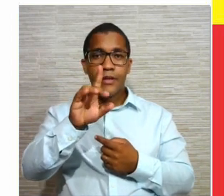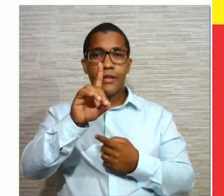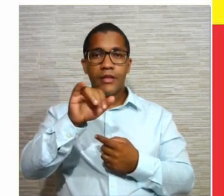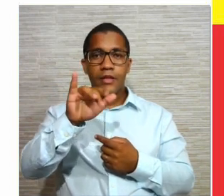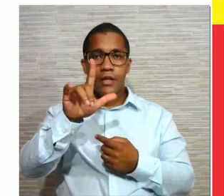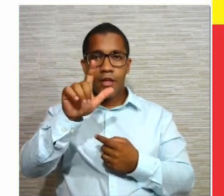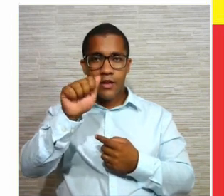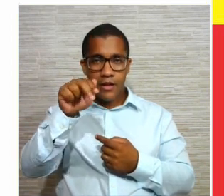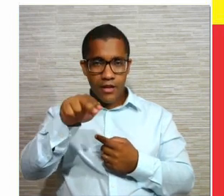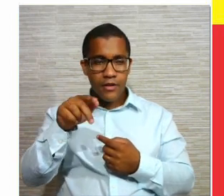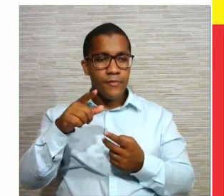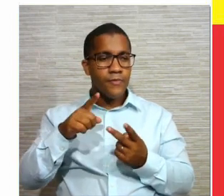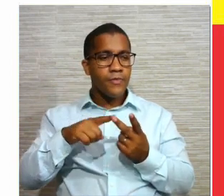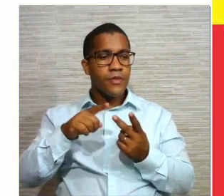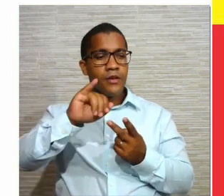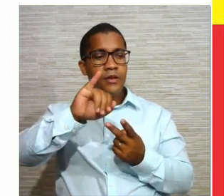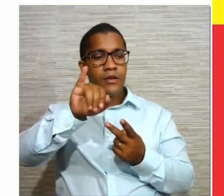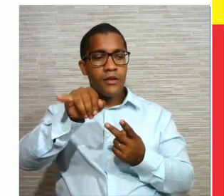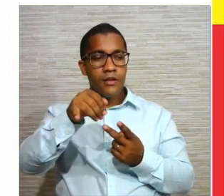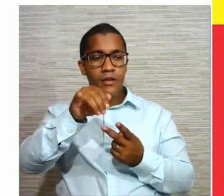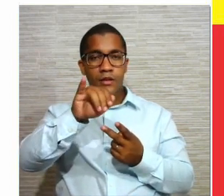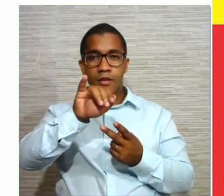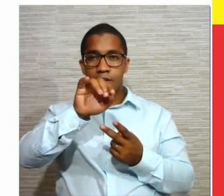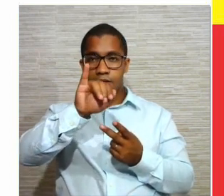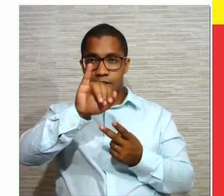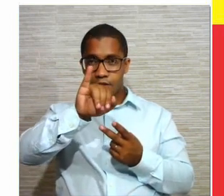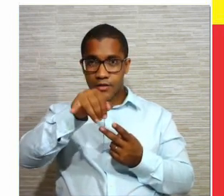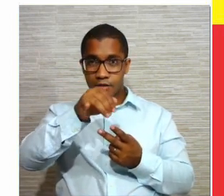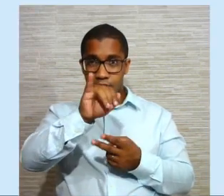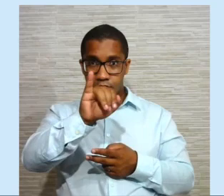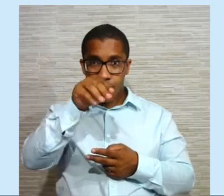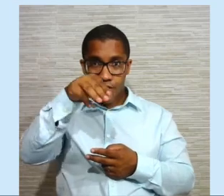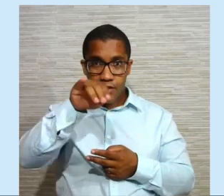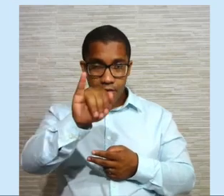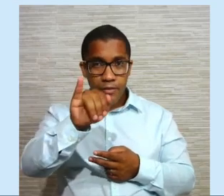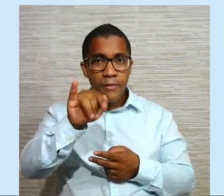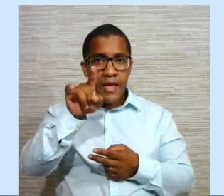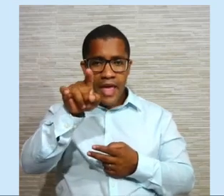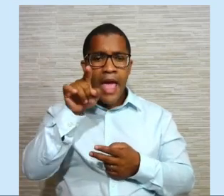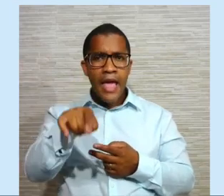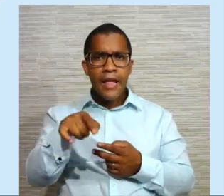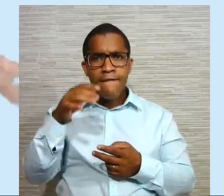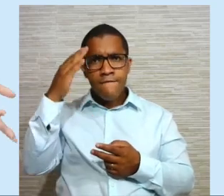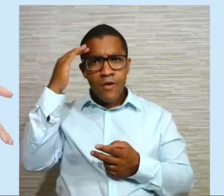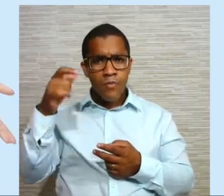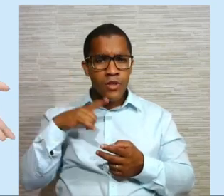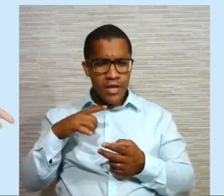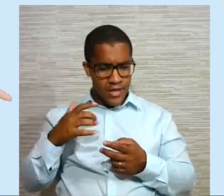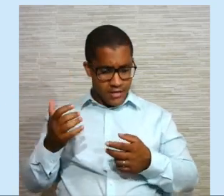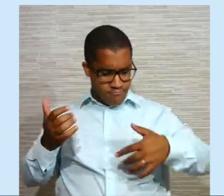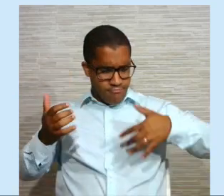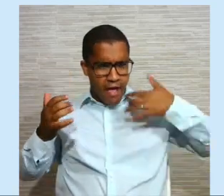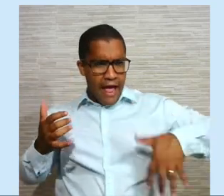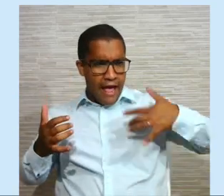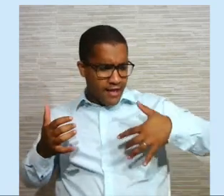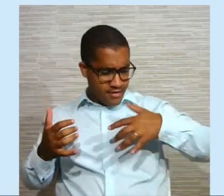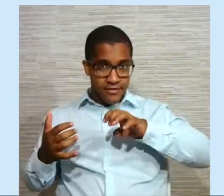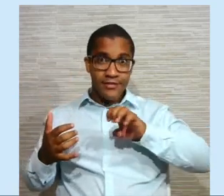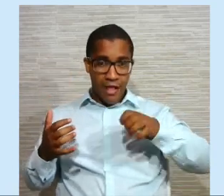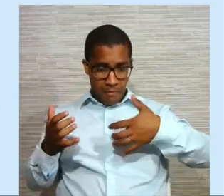famoso por ser ele é considerado um dos maiores guitarristas de todos os tempos. Ele era canhoto, né,